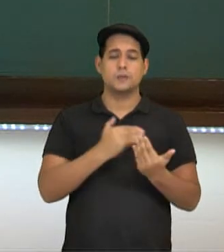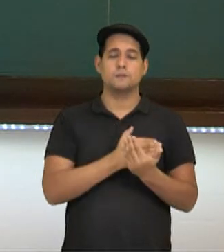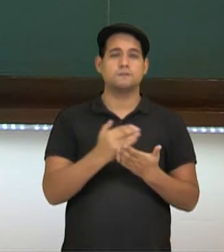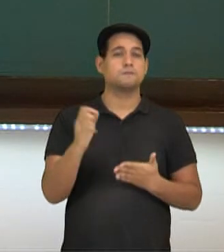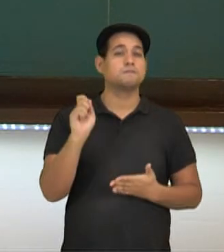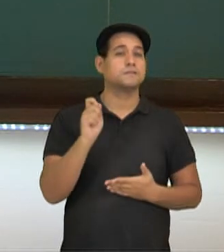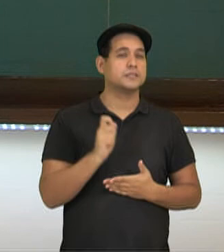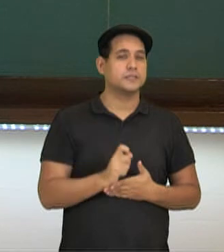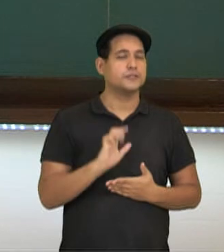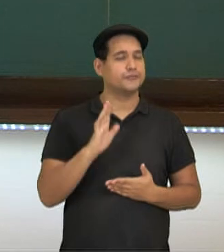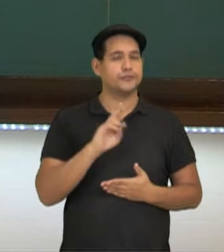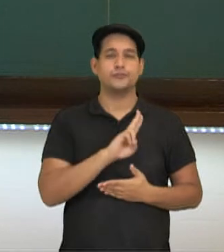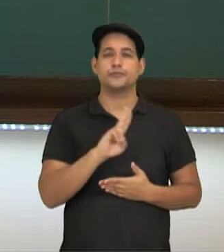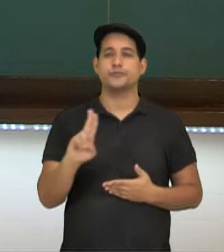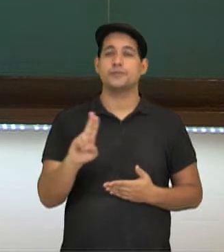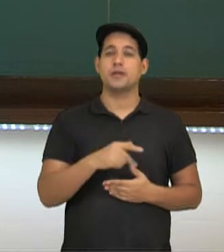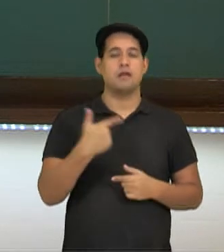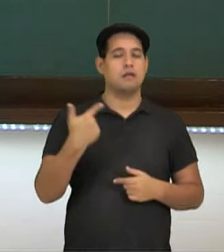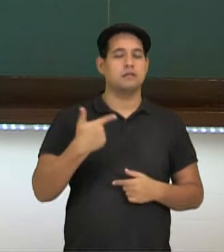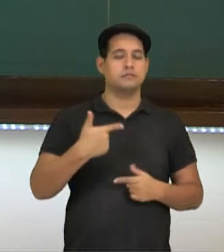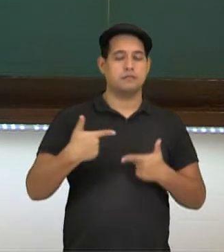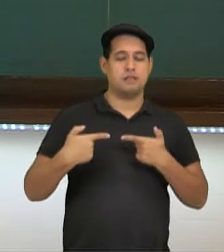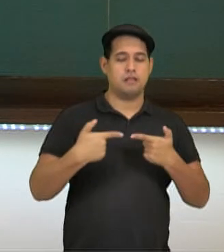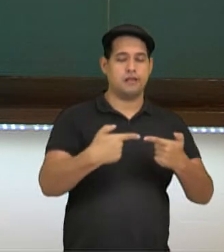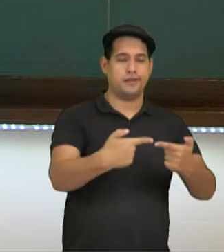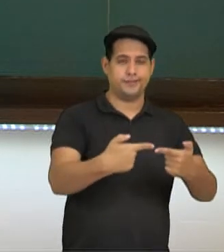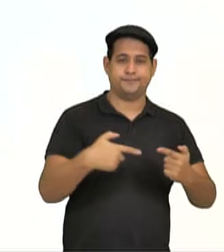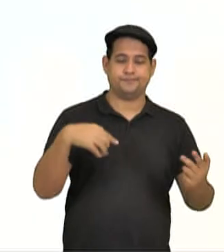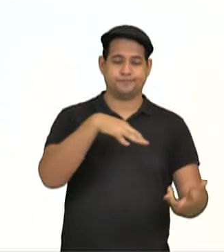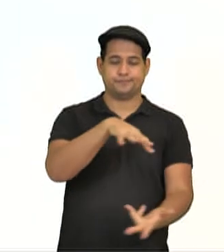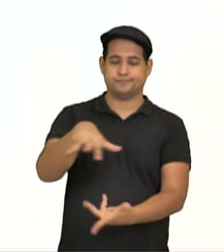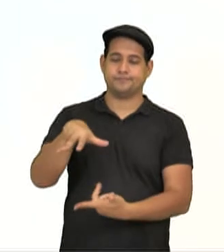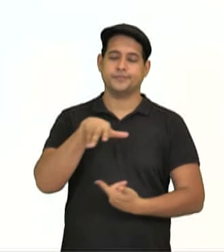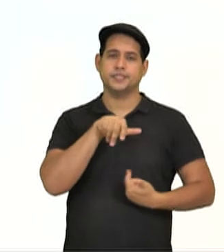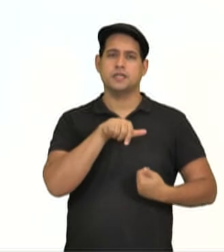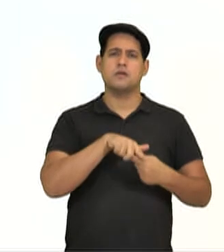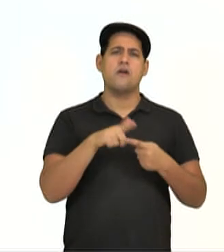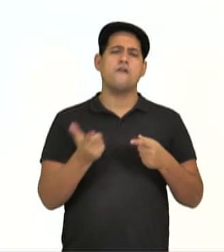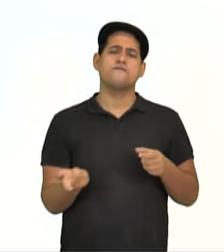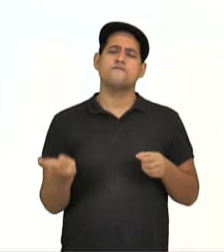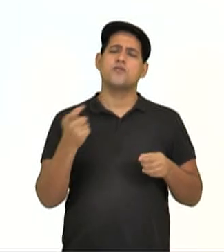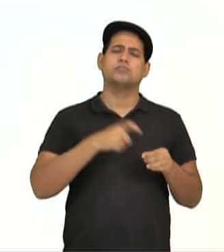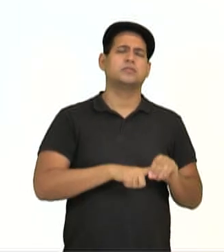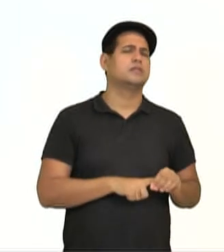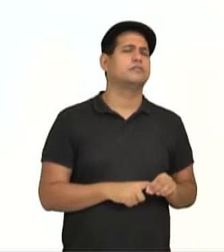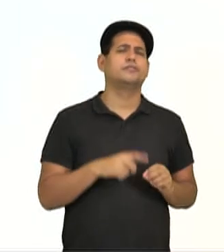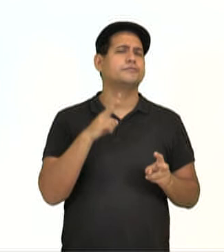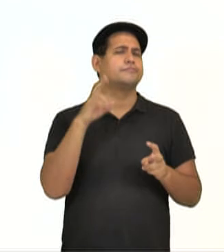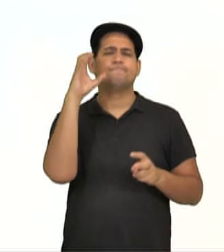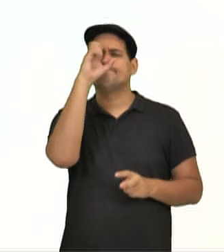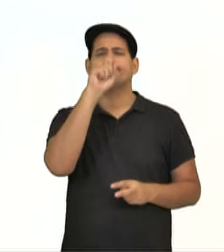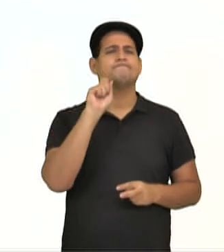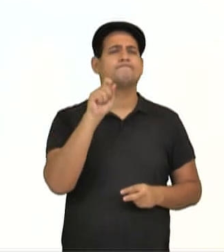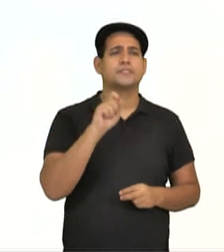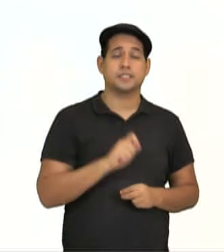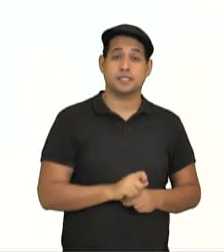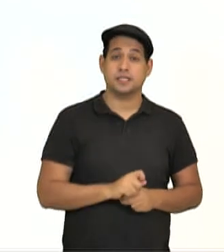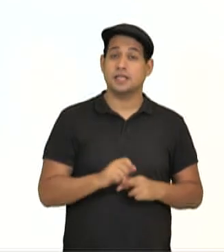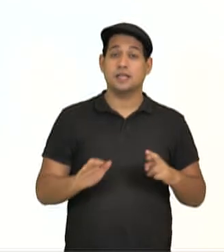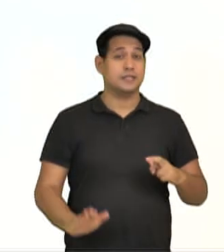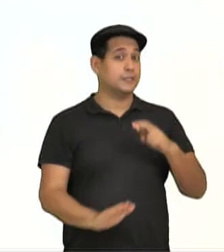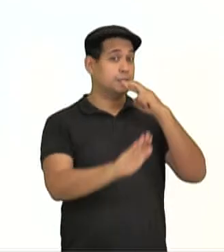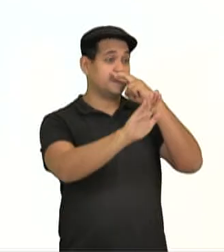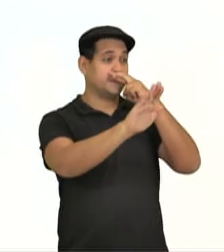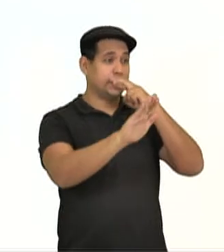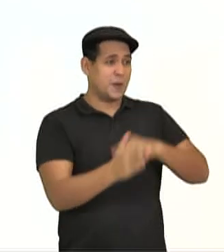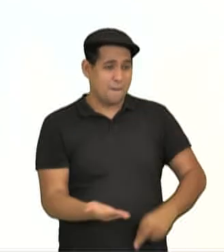início ao evento que a gente chama de Segunda Guerra Mundial. Então, uma retomada. O que a gente viu na aula de hoje? Hitler